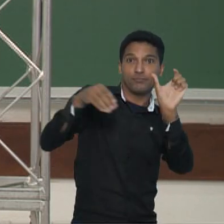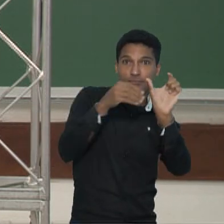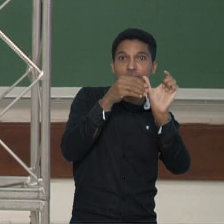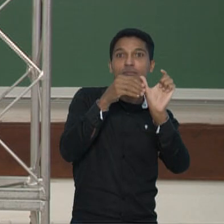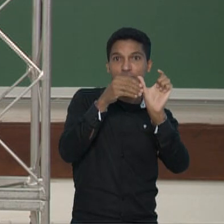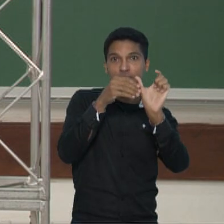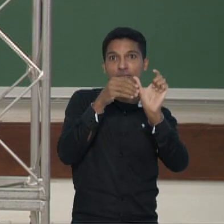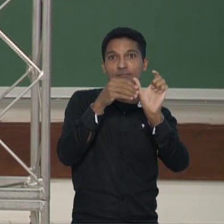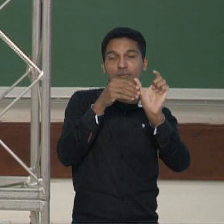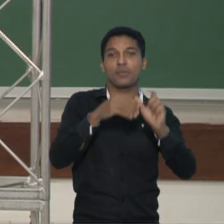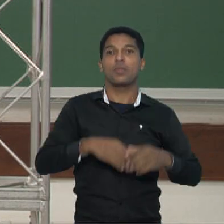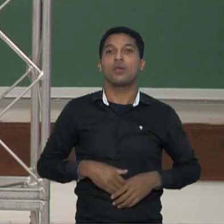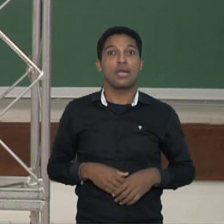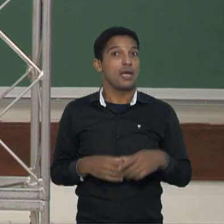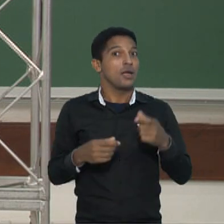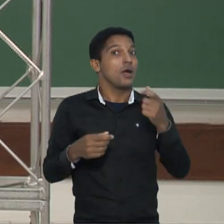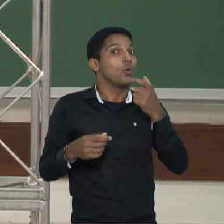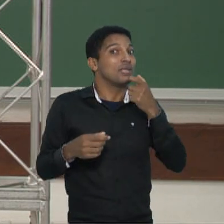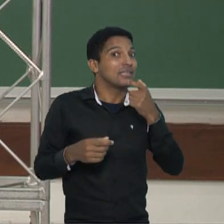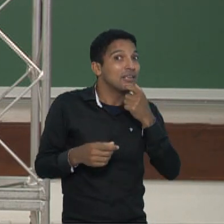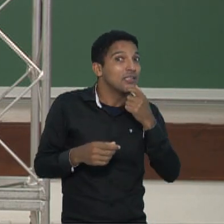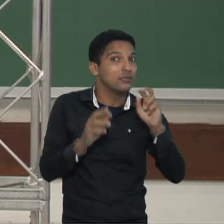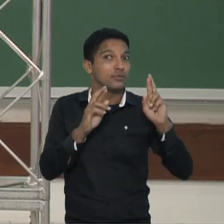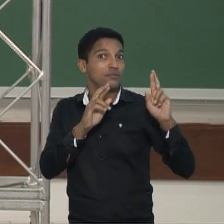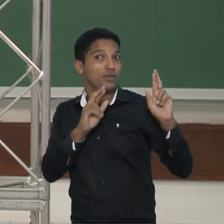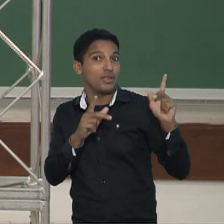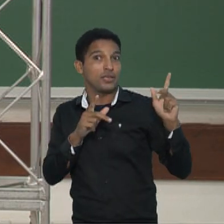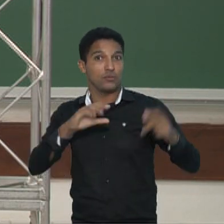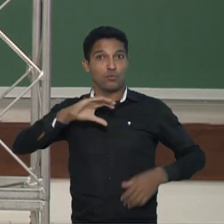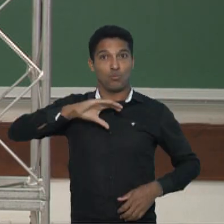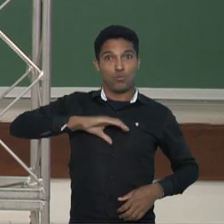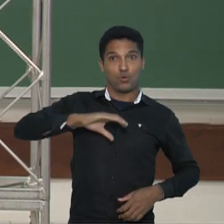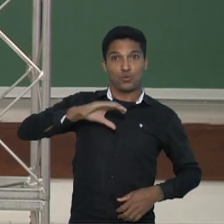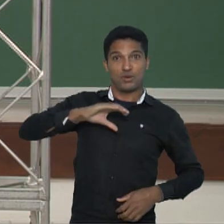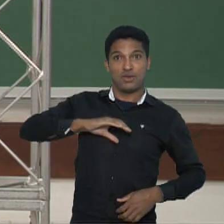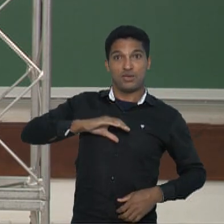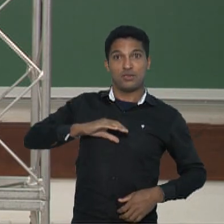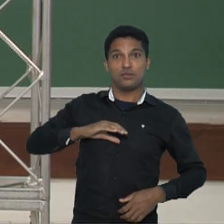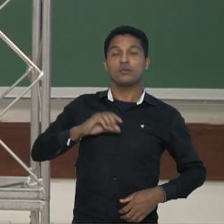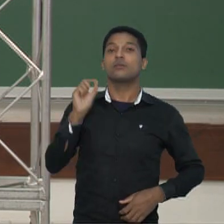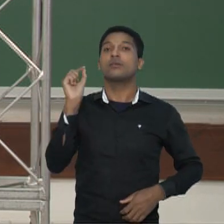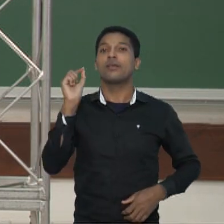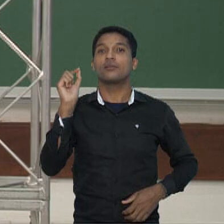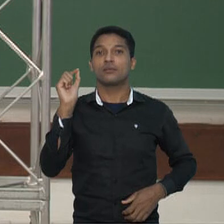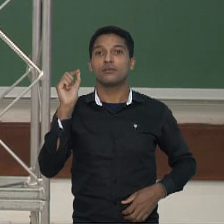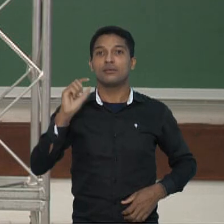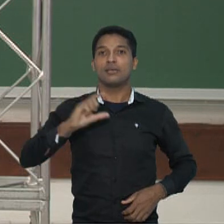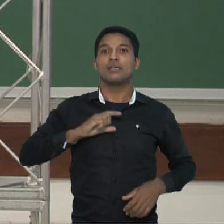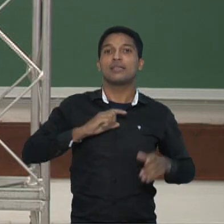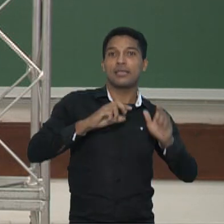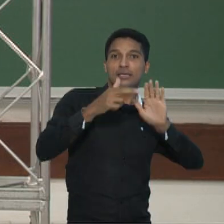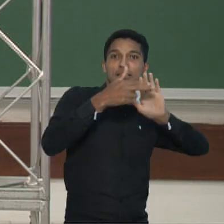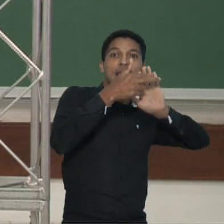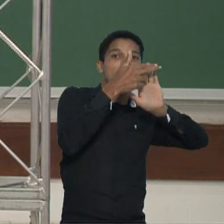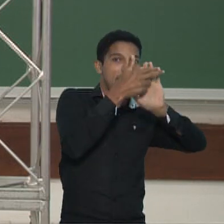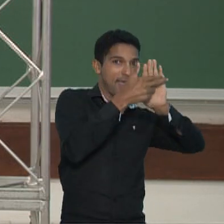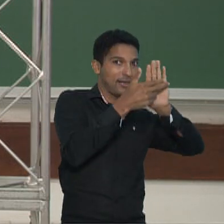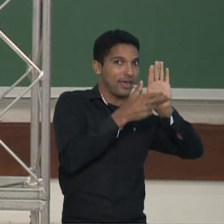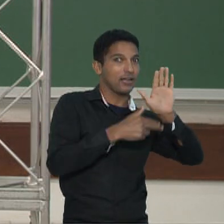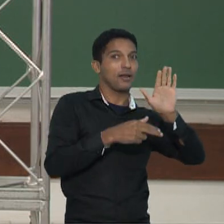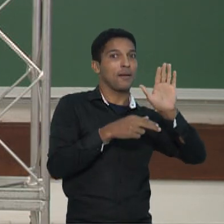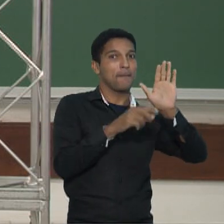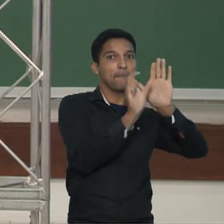diferente o inglês do português é que nós vamos ter algumas regrinhas para o término de algumas